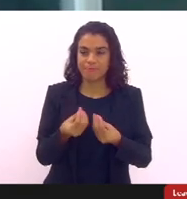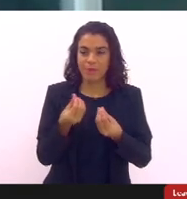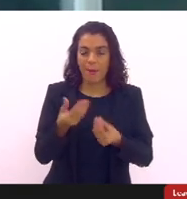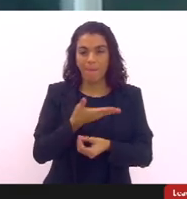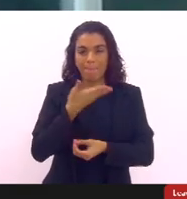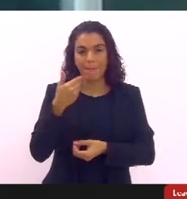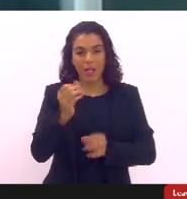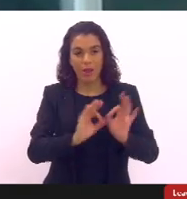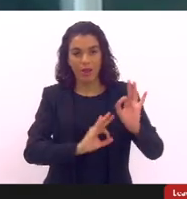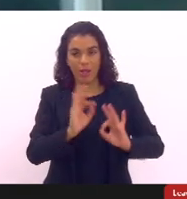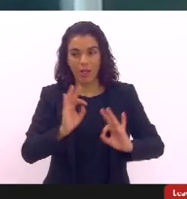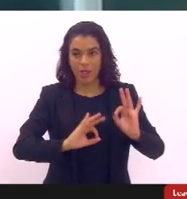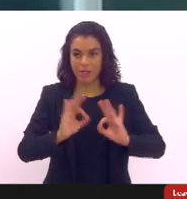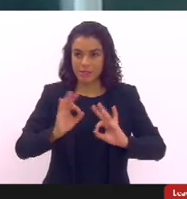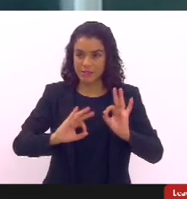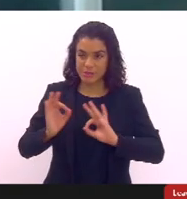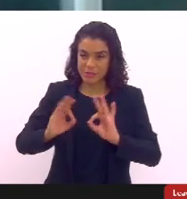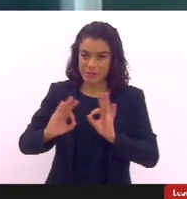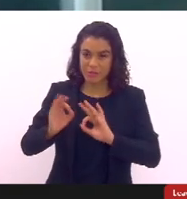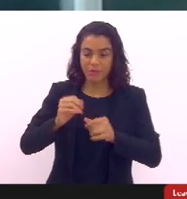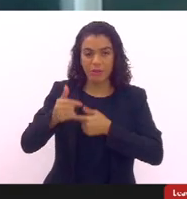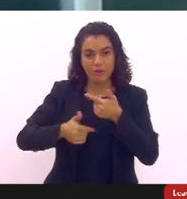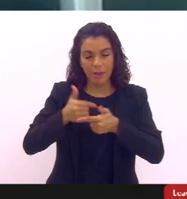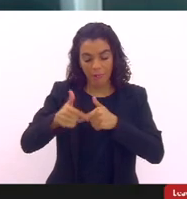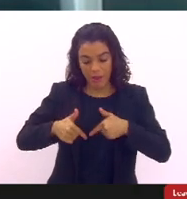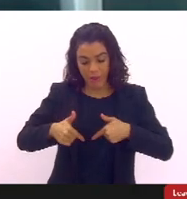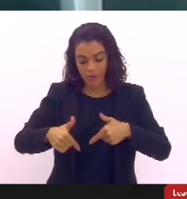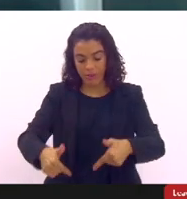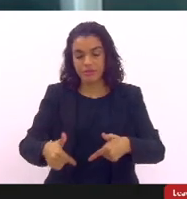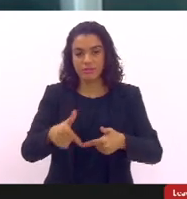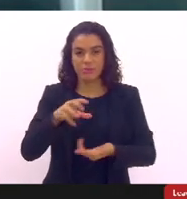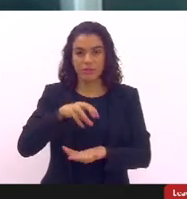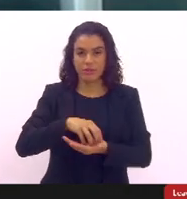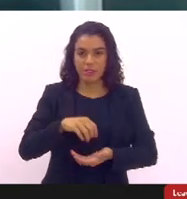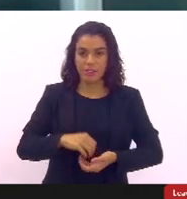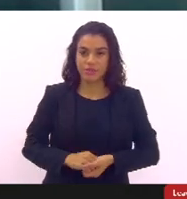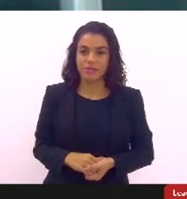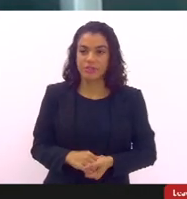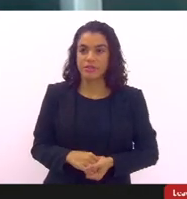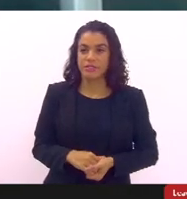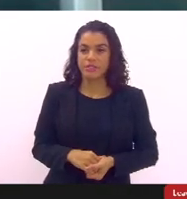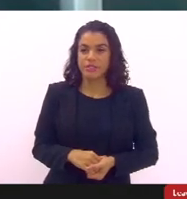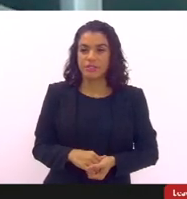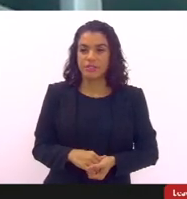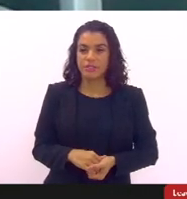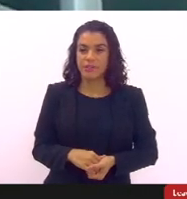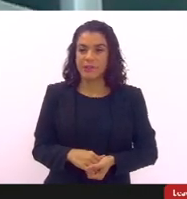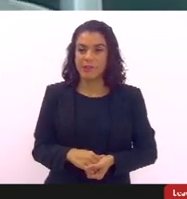melhor organização de trabalho, de atuação dessa unidade.